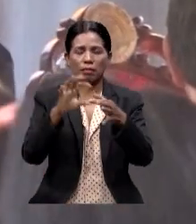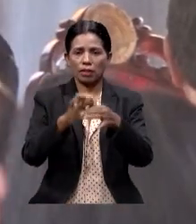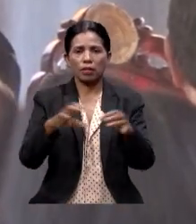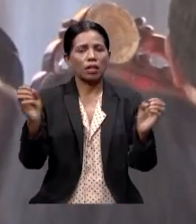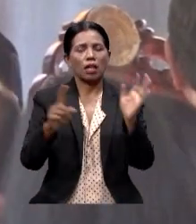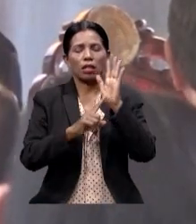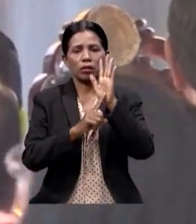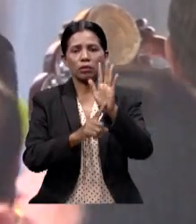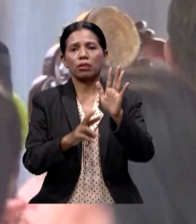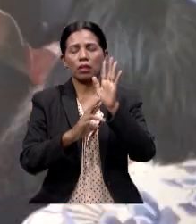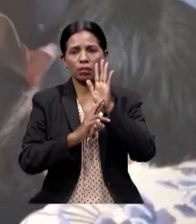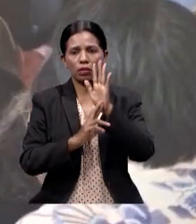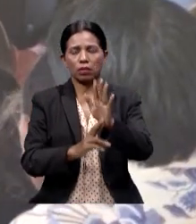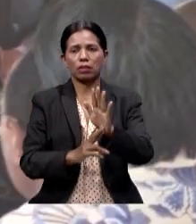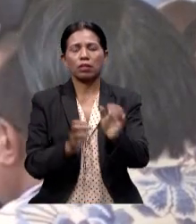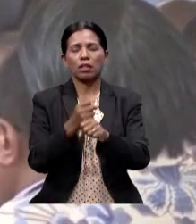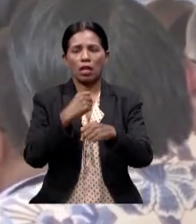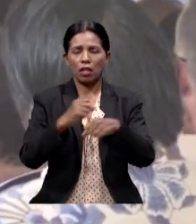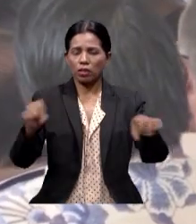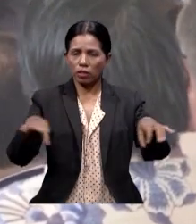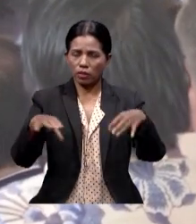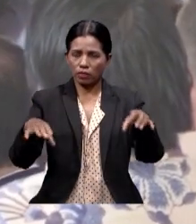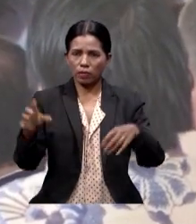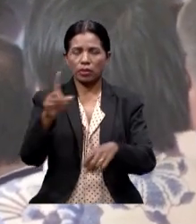tudo responsabilidade durante a lacunar e a loron